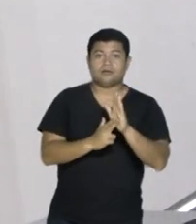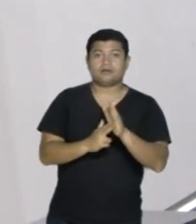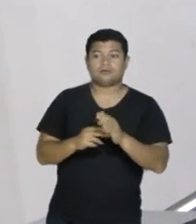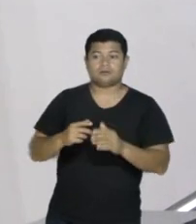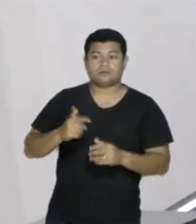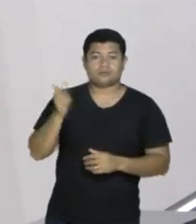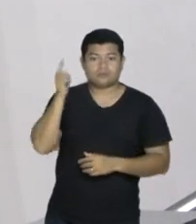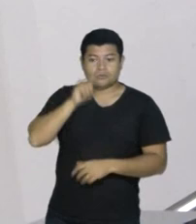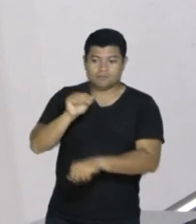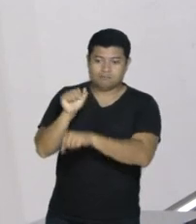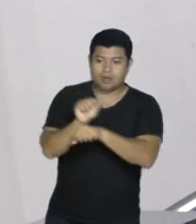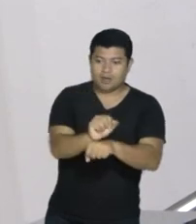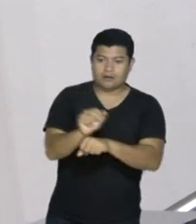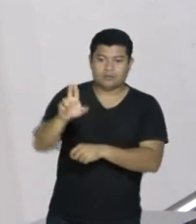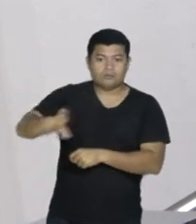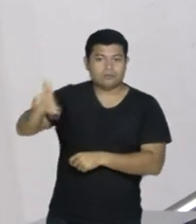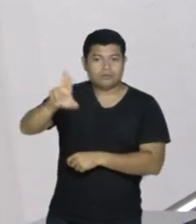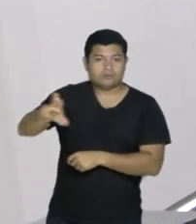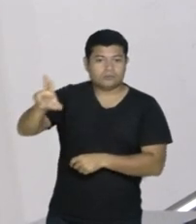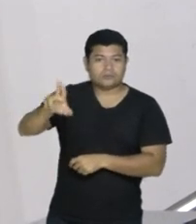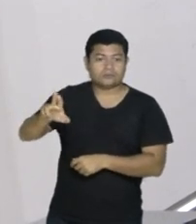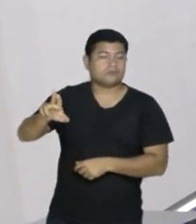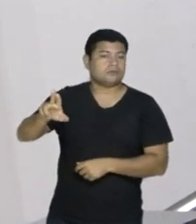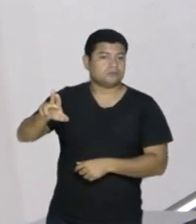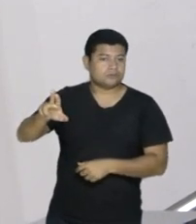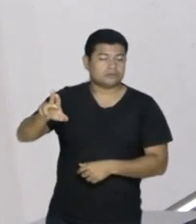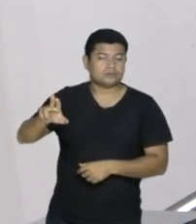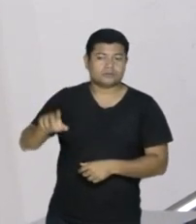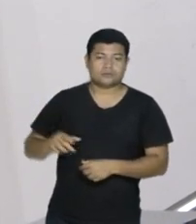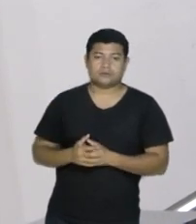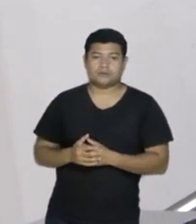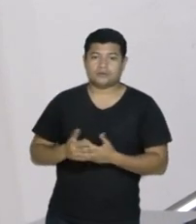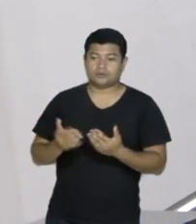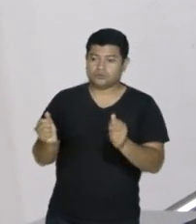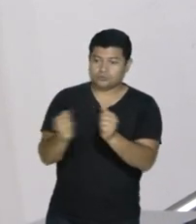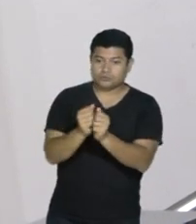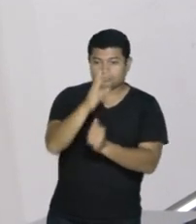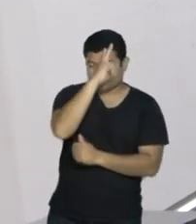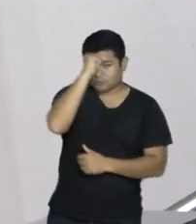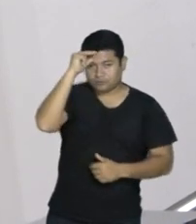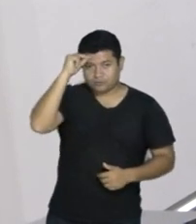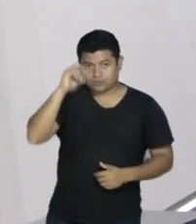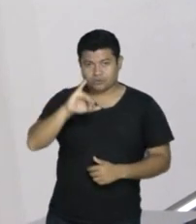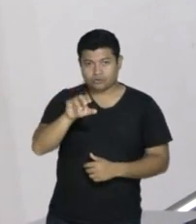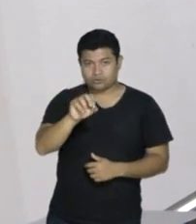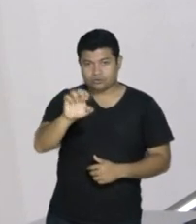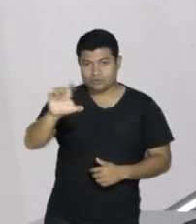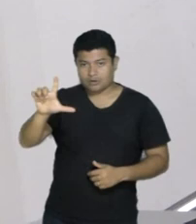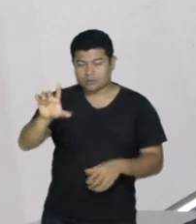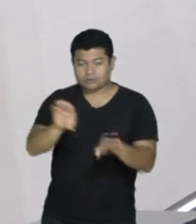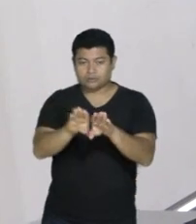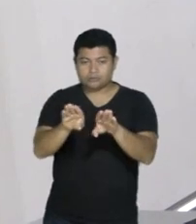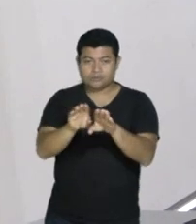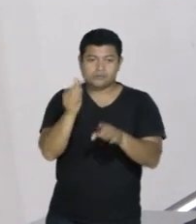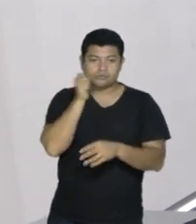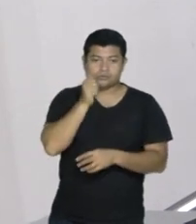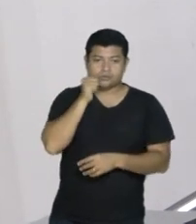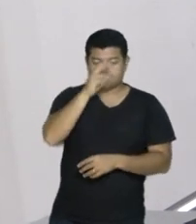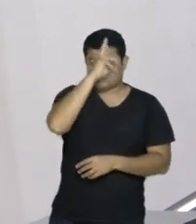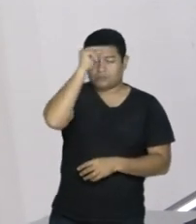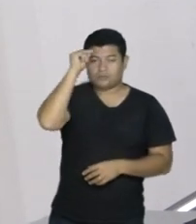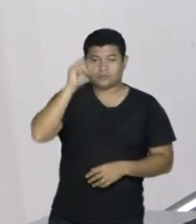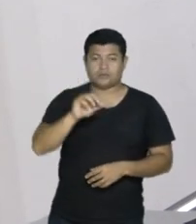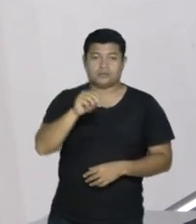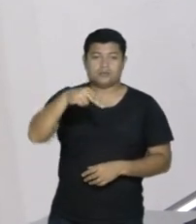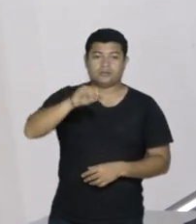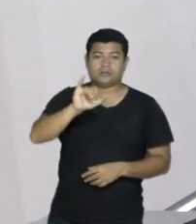dos prefeitos de Porto Belo prefeito de Joel e prefeita Nilza para gente tomar providências